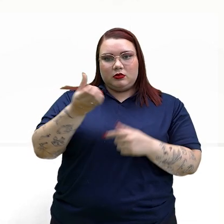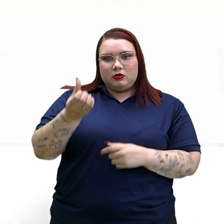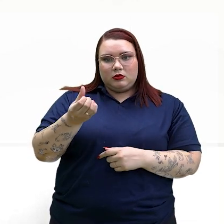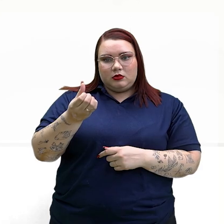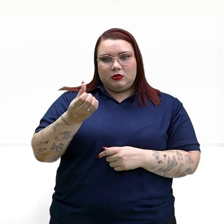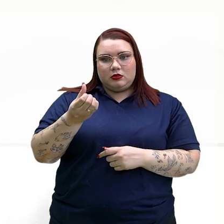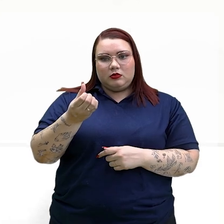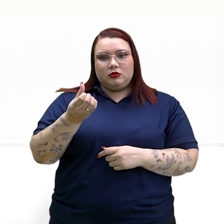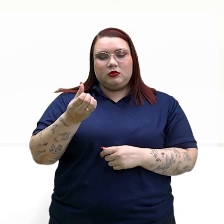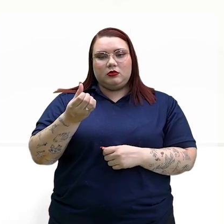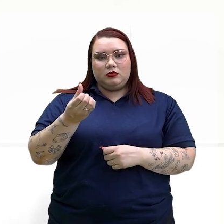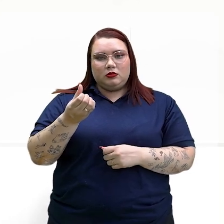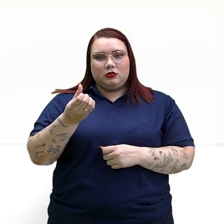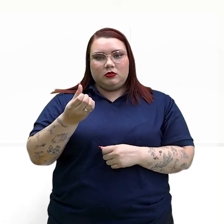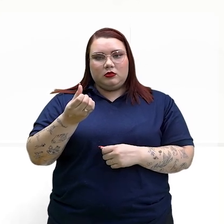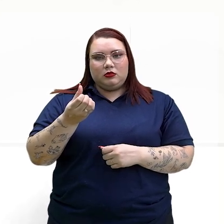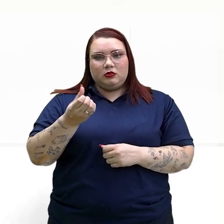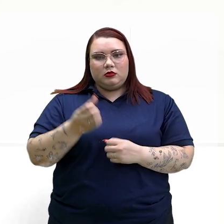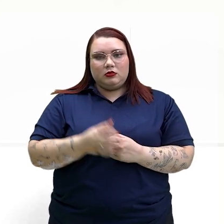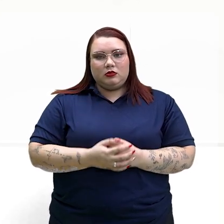6 é